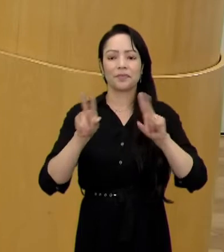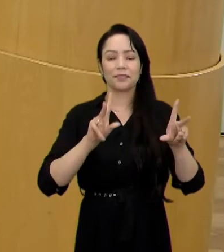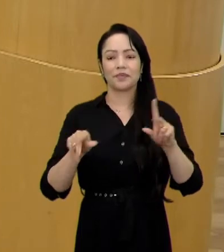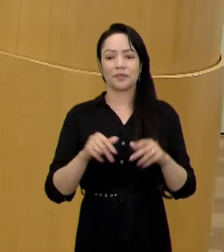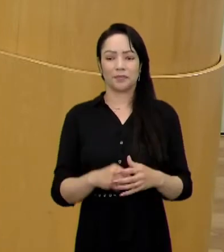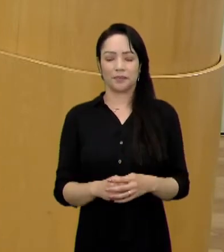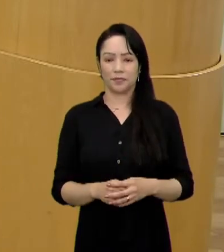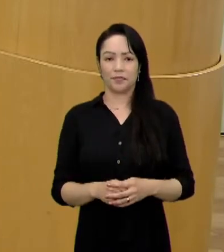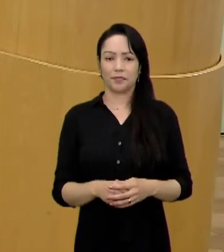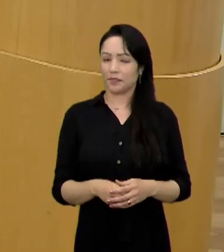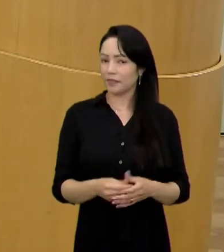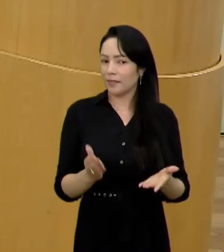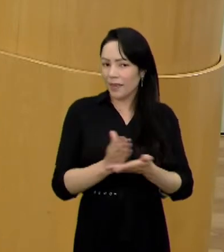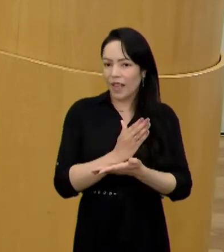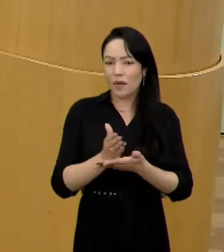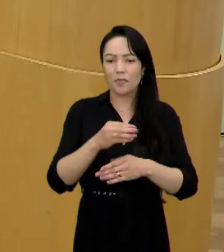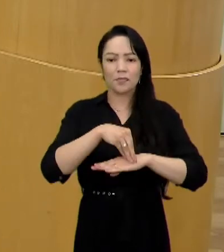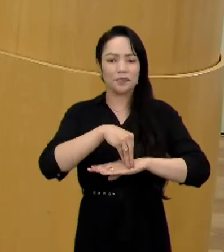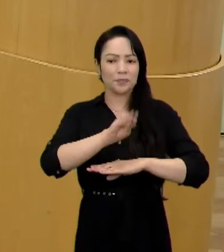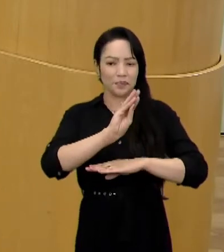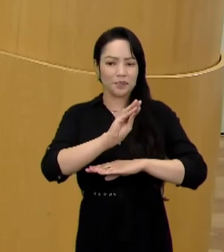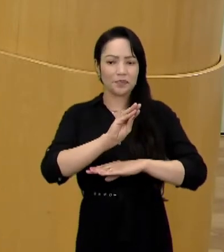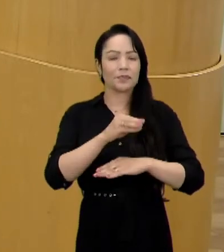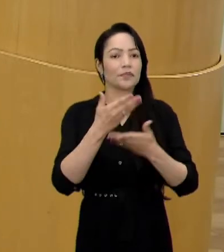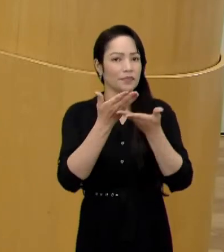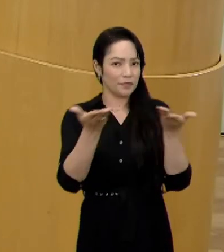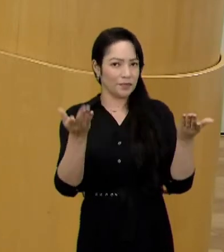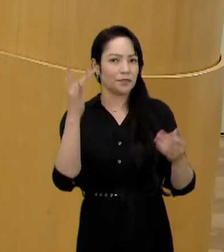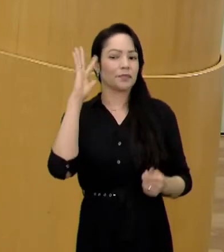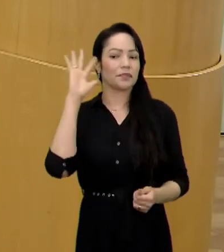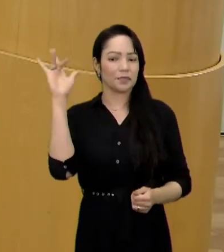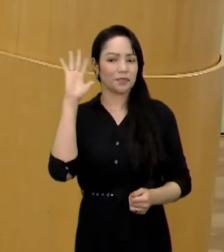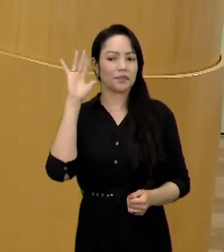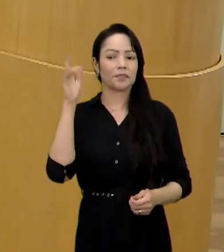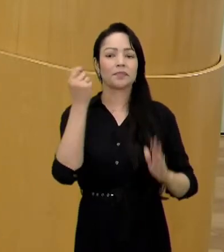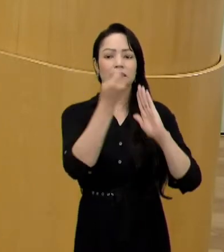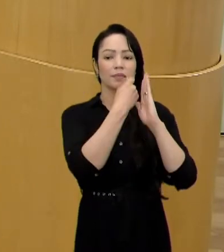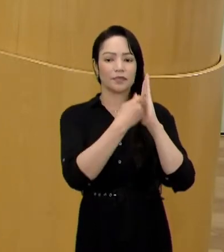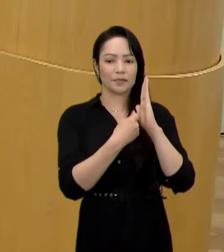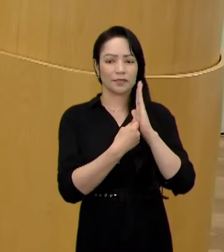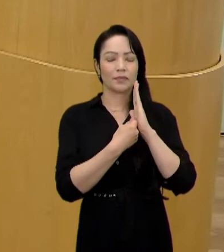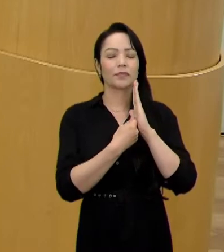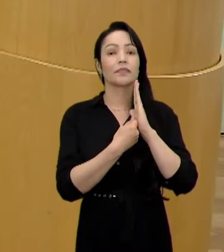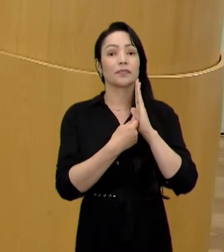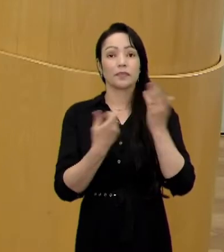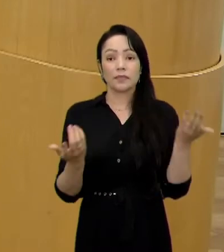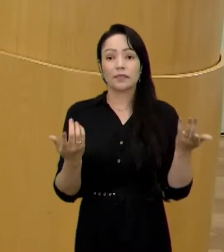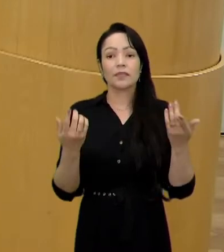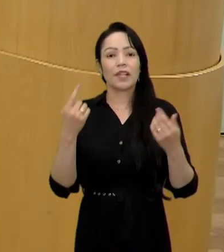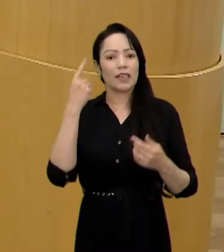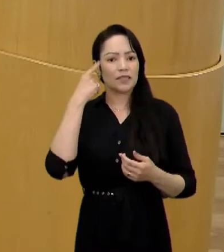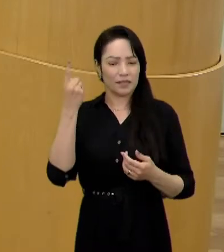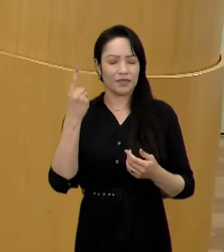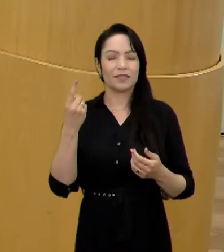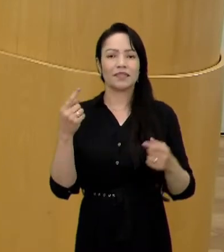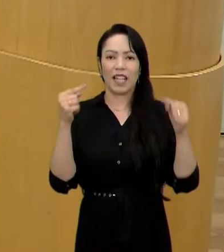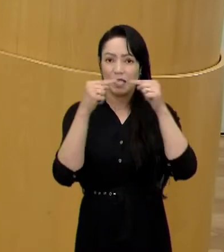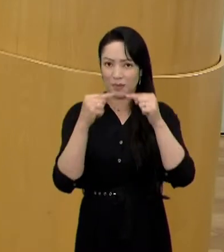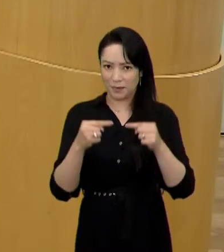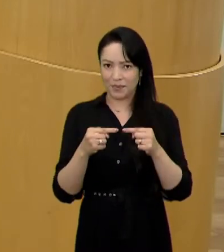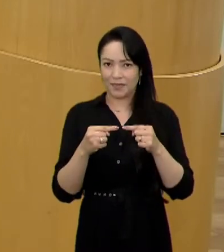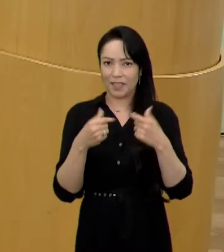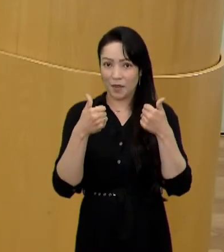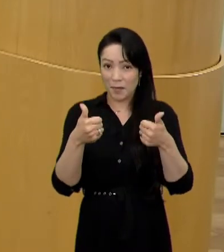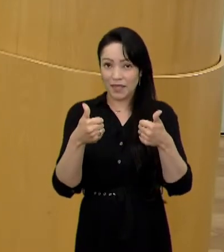eu tô dando aí algumas dicas para vocês irem pensando e fazendo anotações e links com tudo isso que a gente tá vendo, tá bom? Se